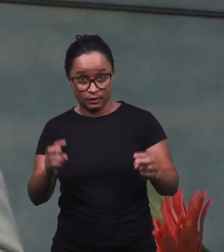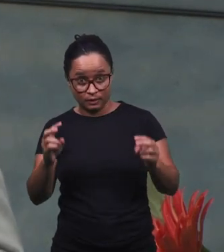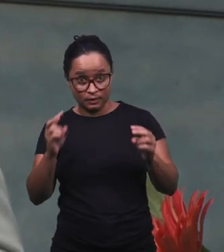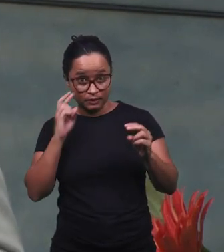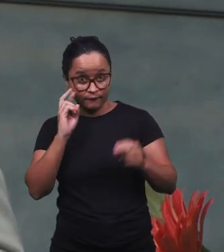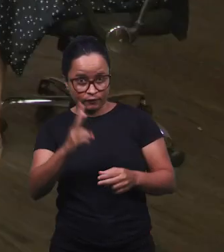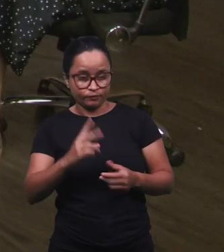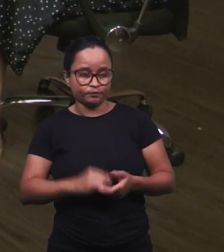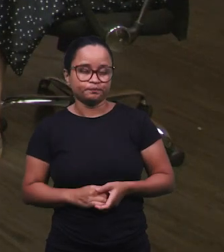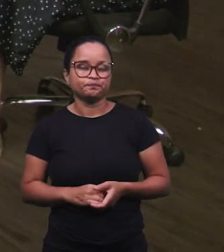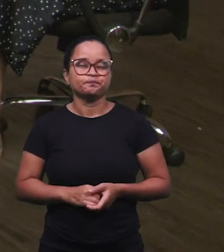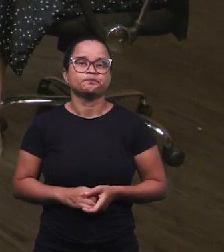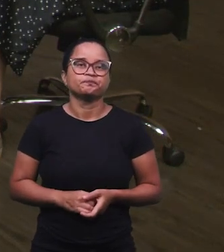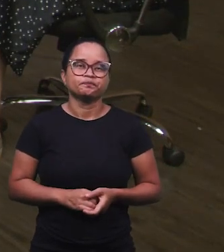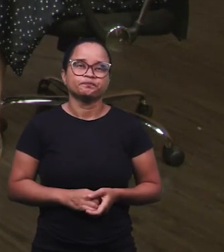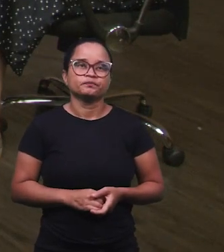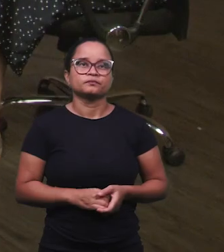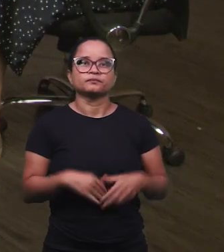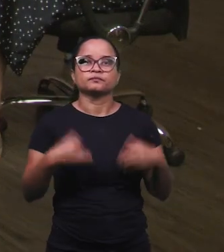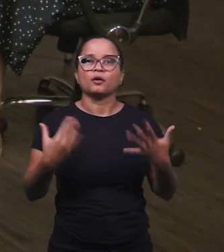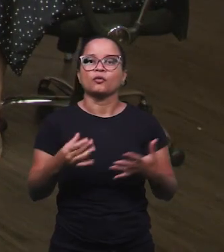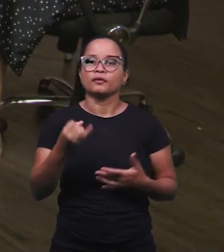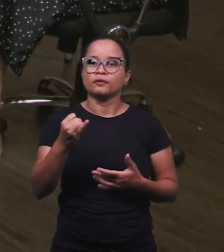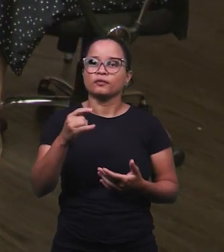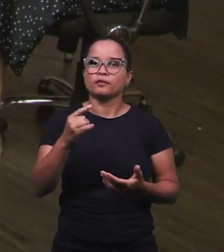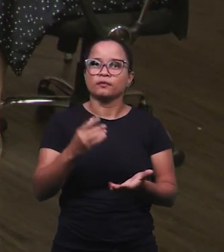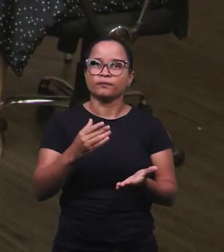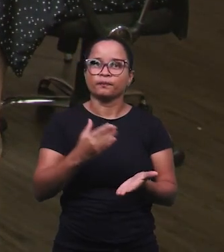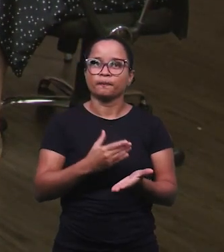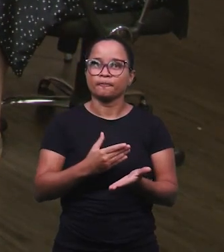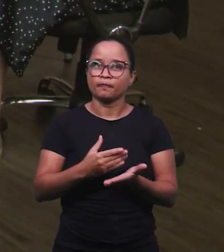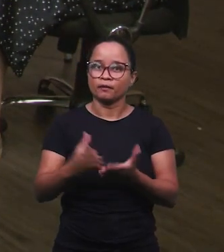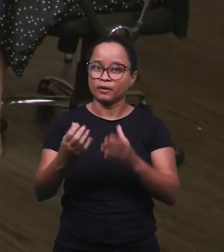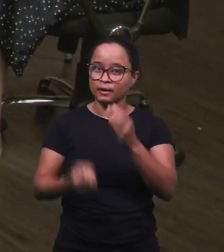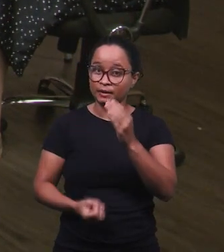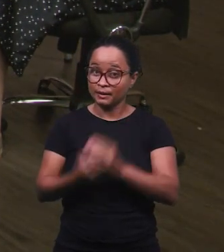Bom, a gente, assim, se você vai fazer por